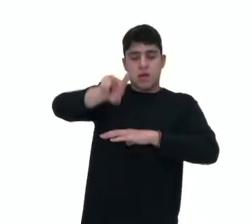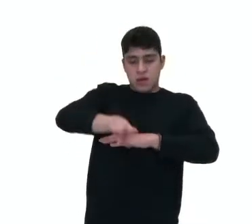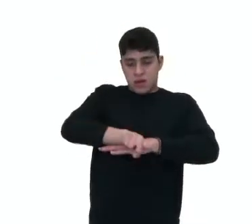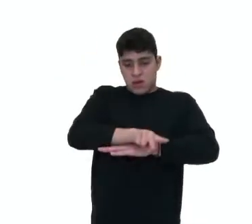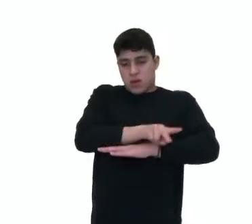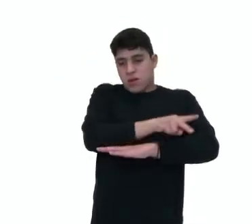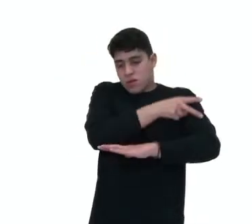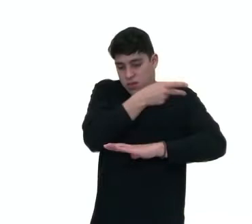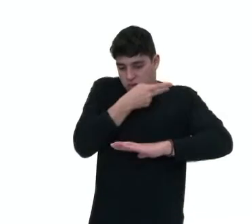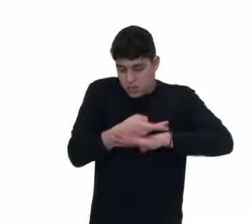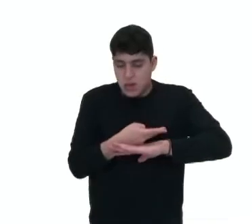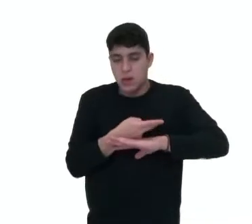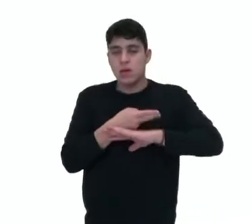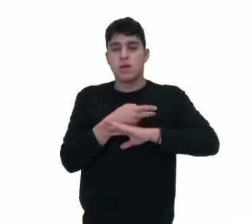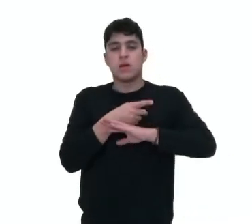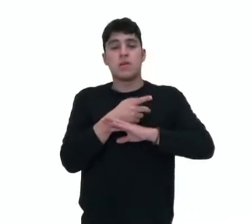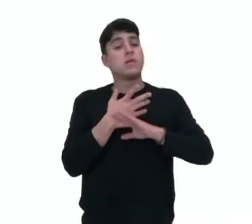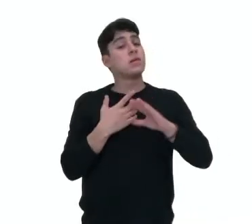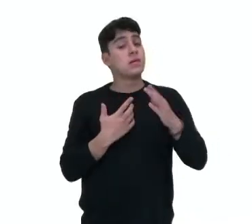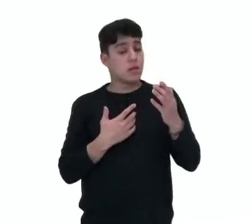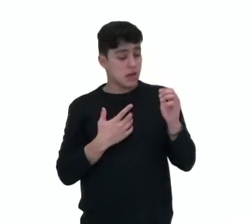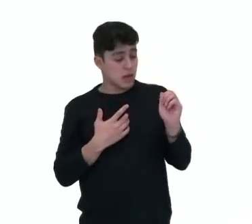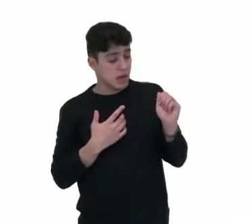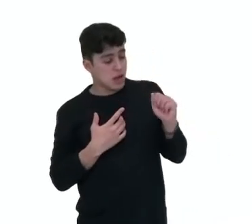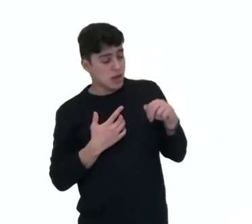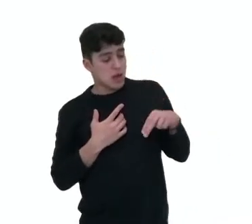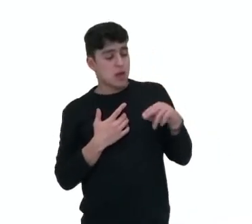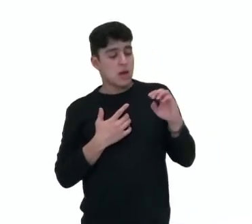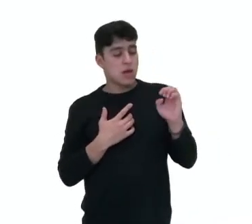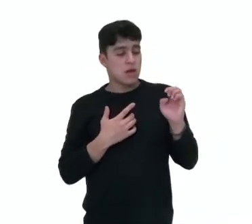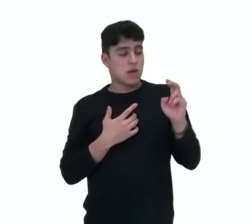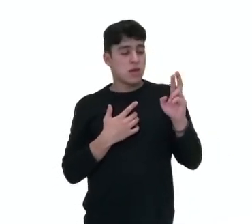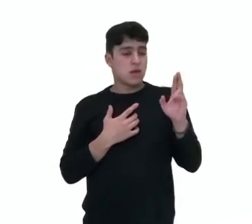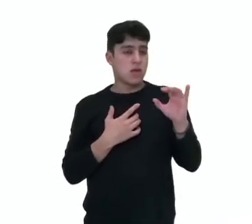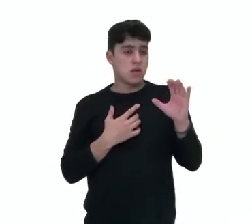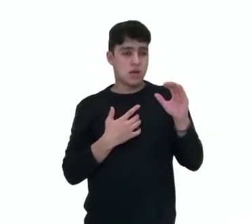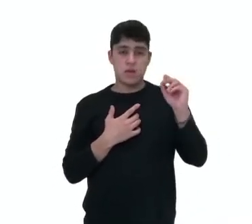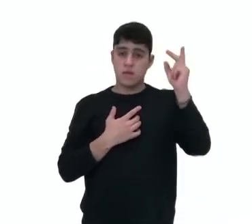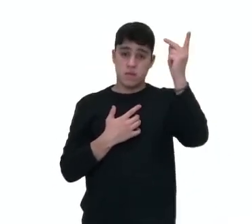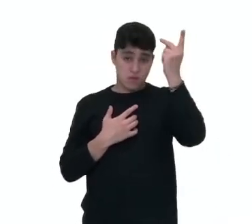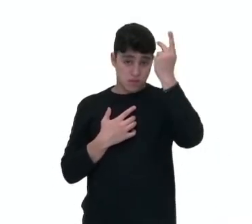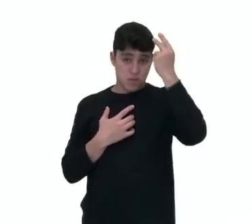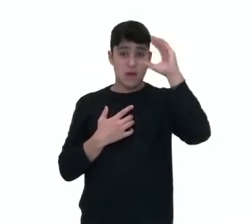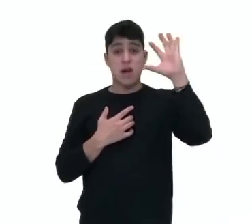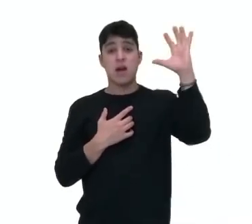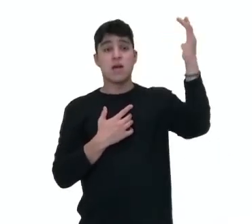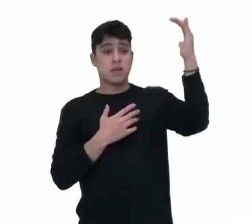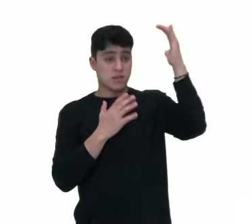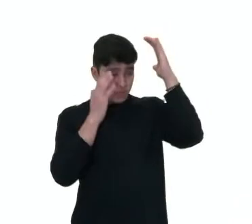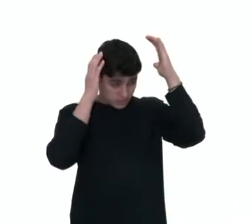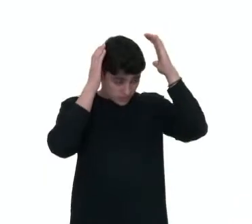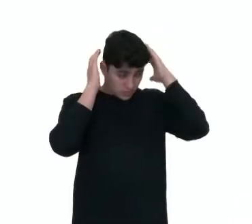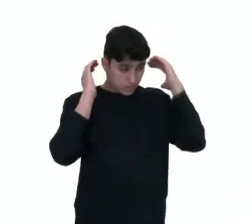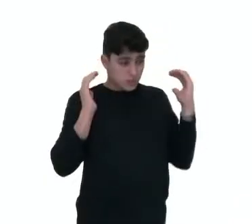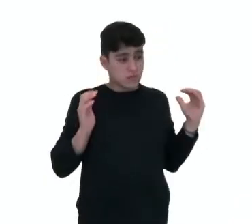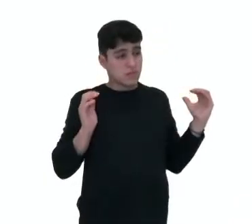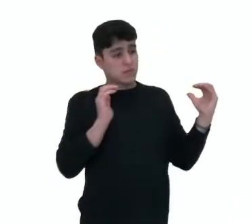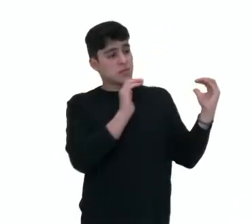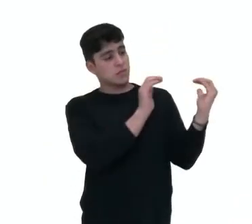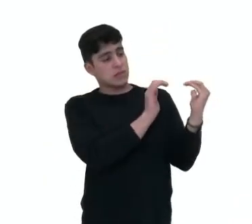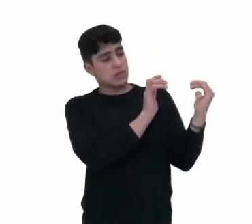esse aneurisma se localize na região do nosso cérebro. Também é conhecido como